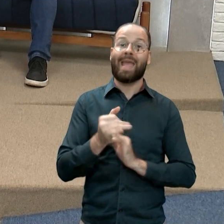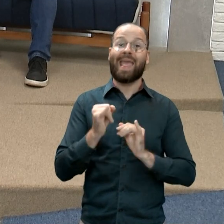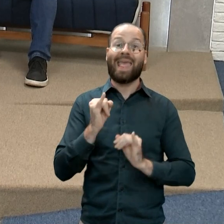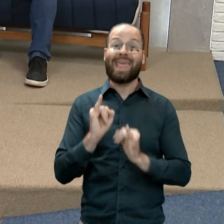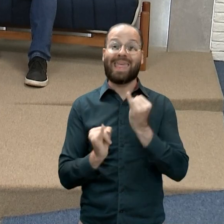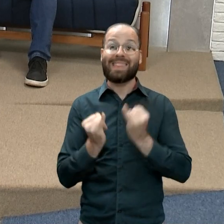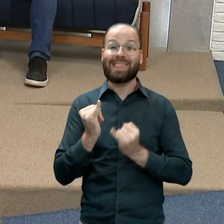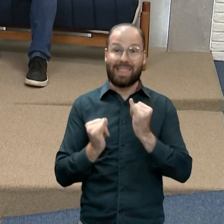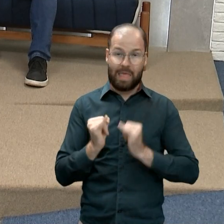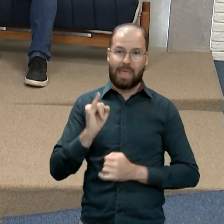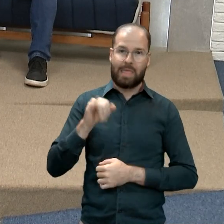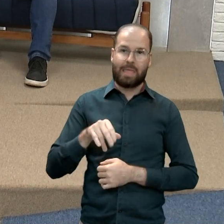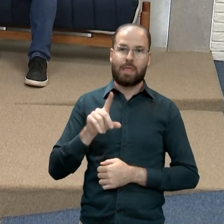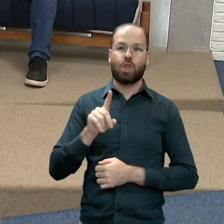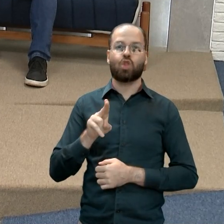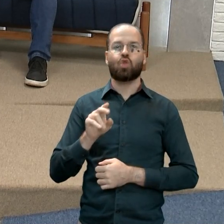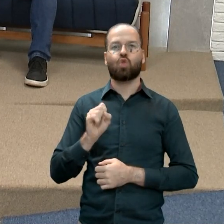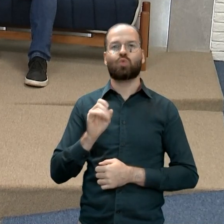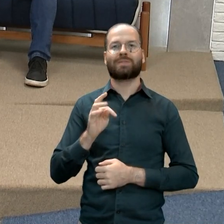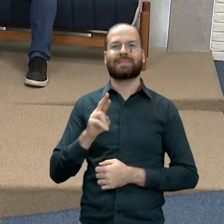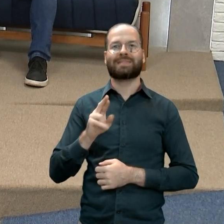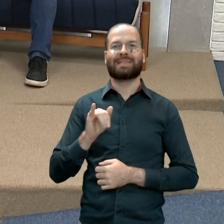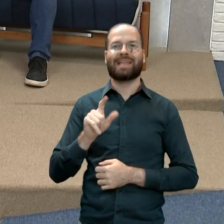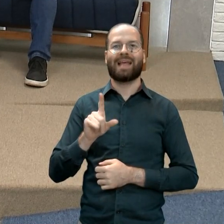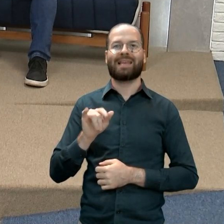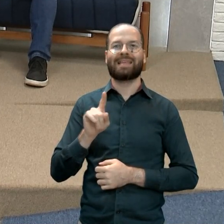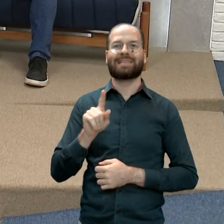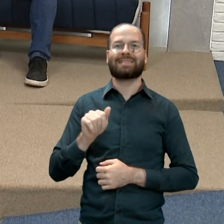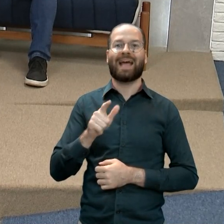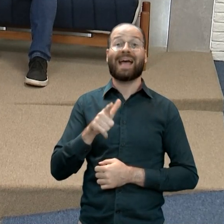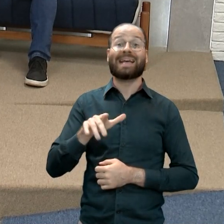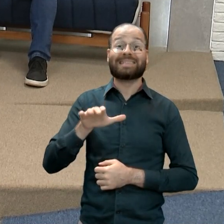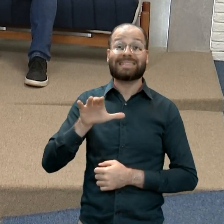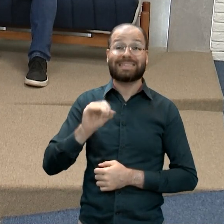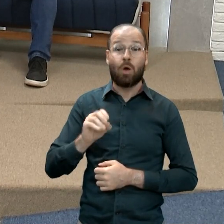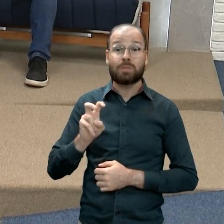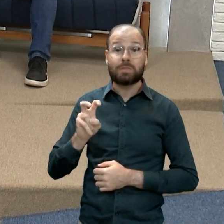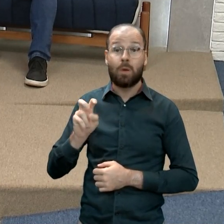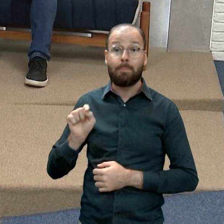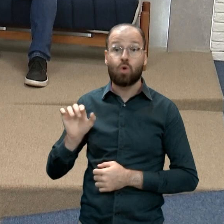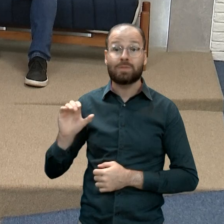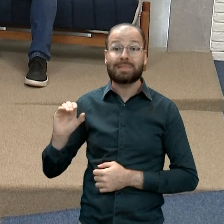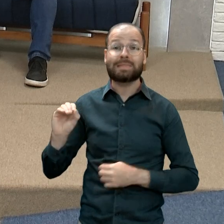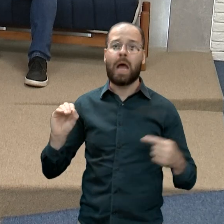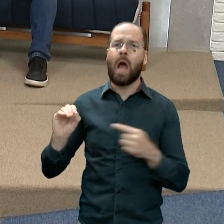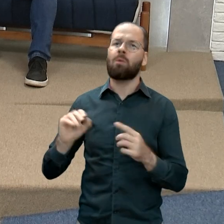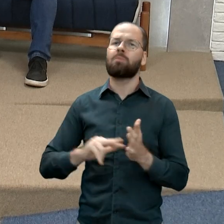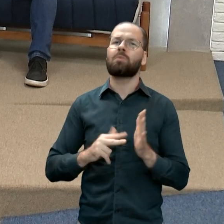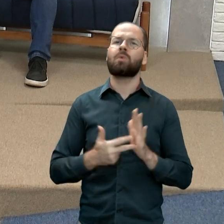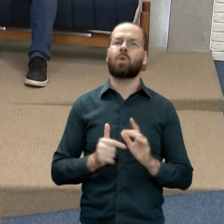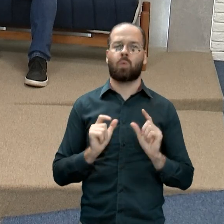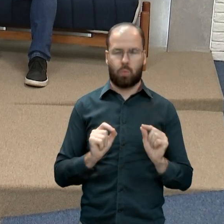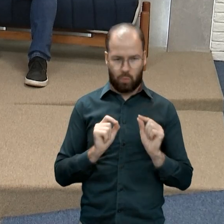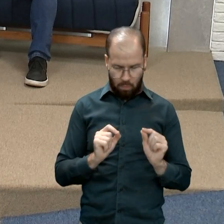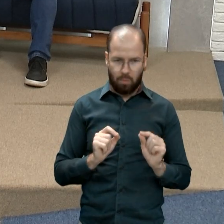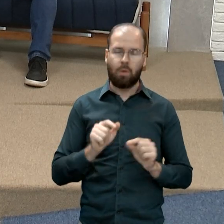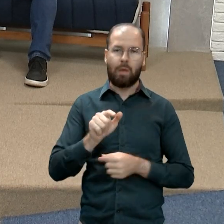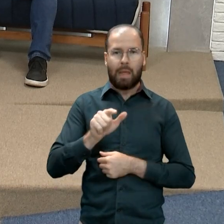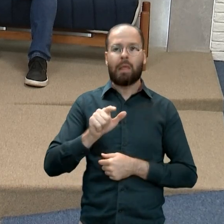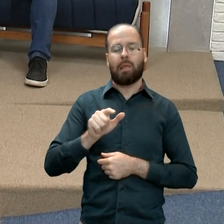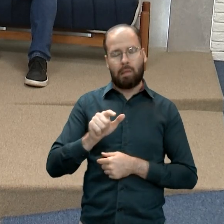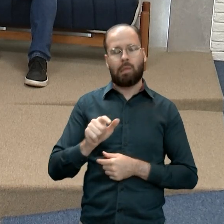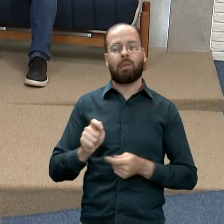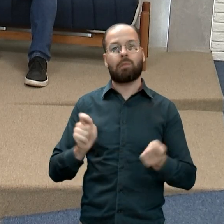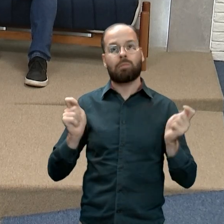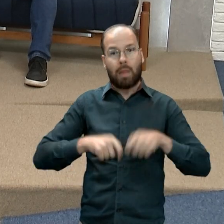e mais toda essa visão de pessoas. Então, assim, deixa eu entender qual que é a necessidade também, né,